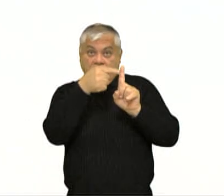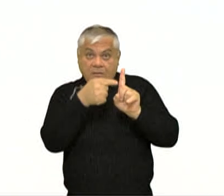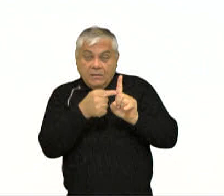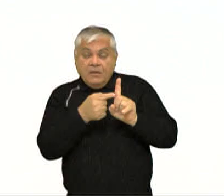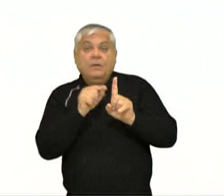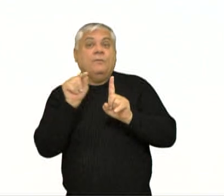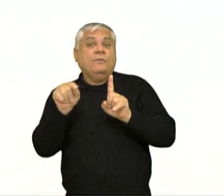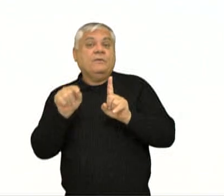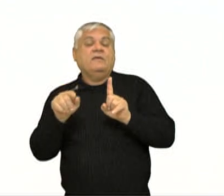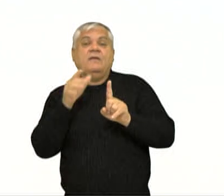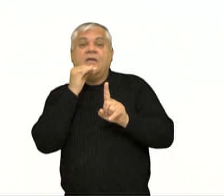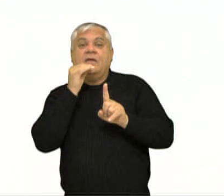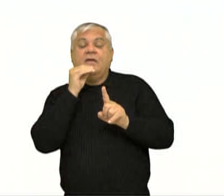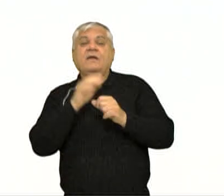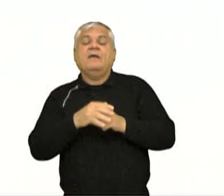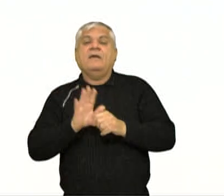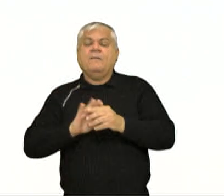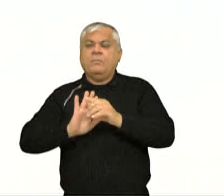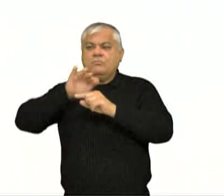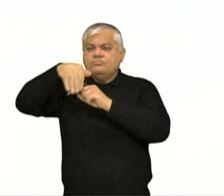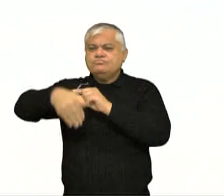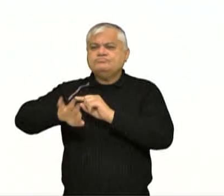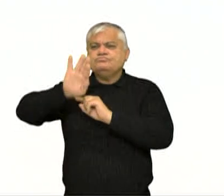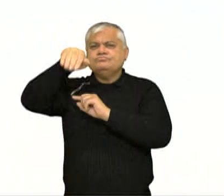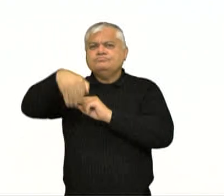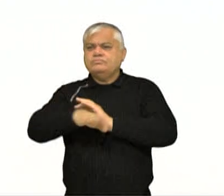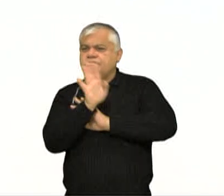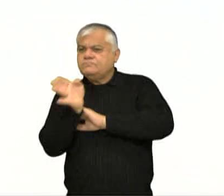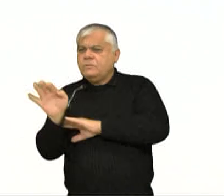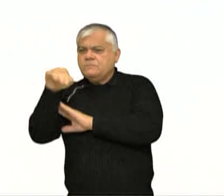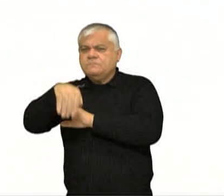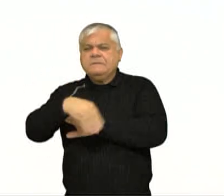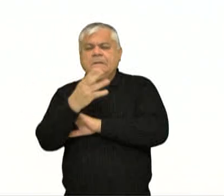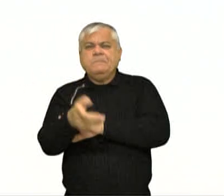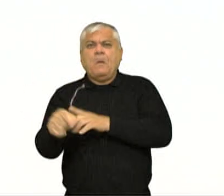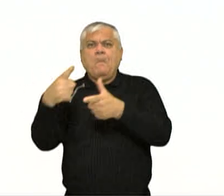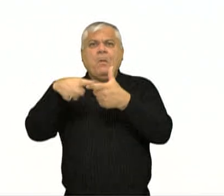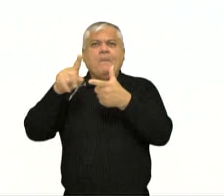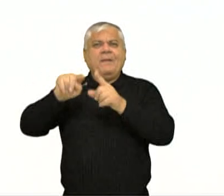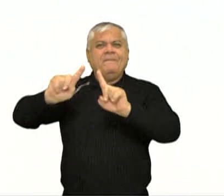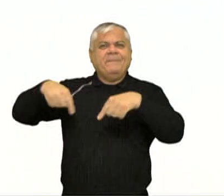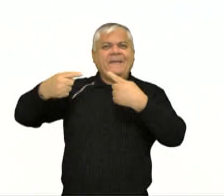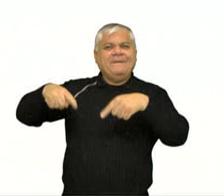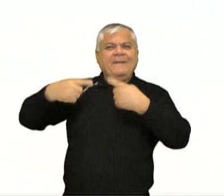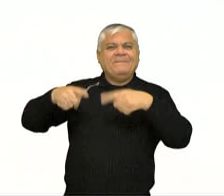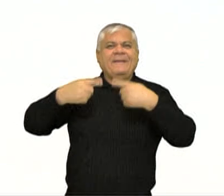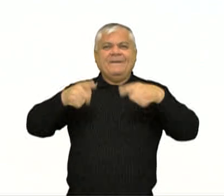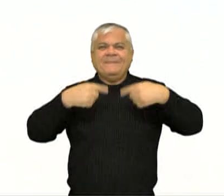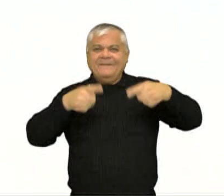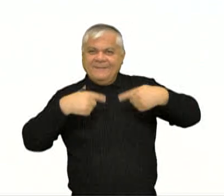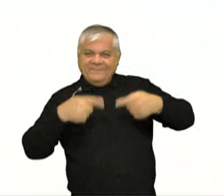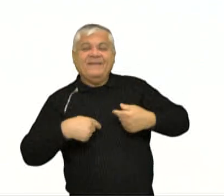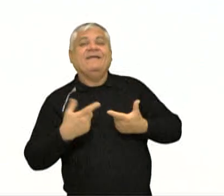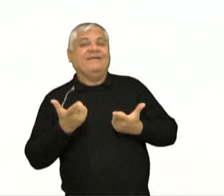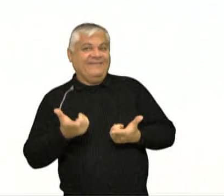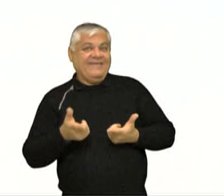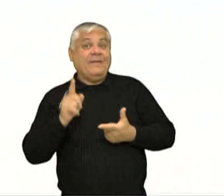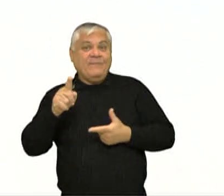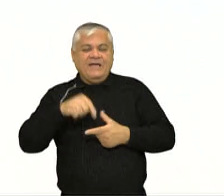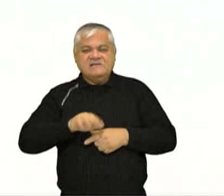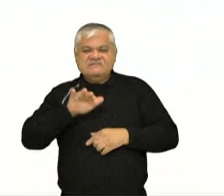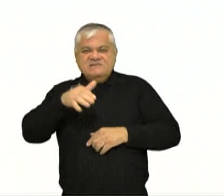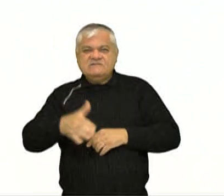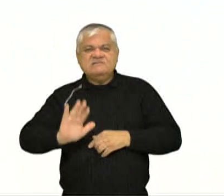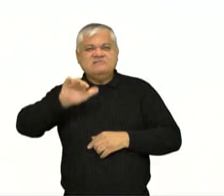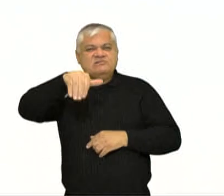qual o objetivo é transpor percursos com diversas irregularidades e obstáculos. Mas essas